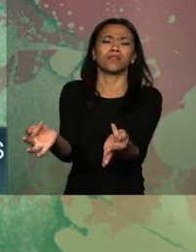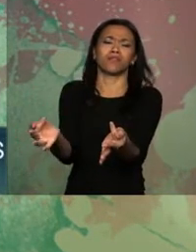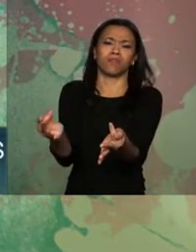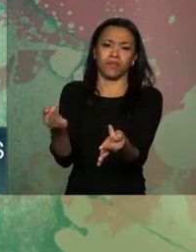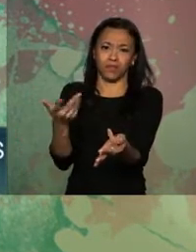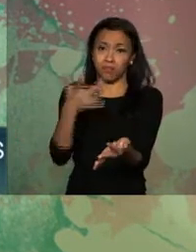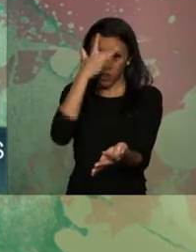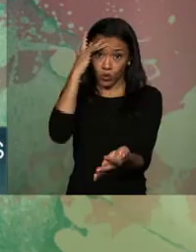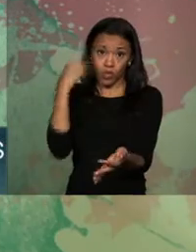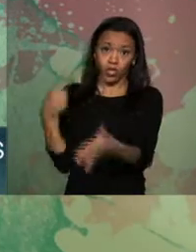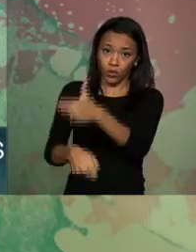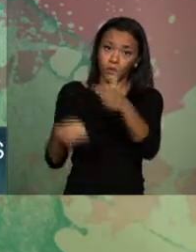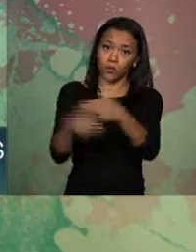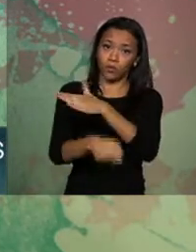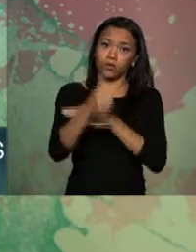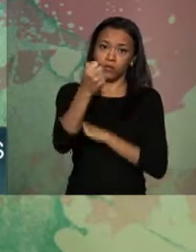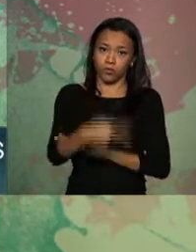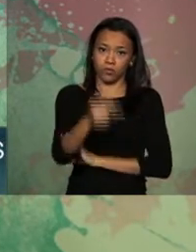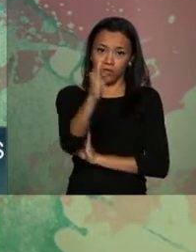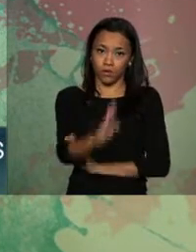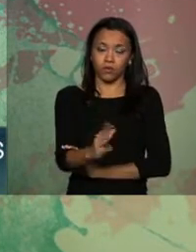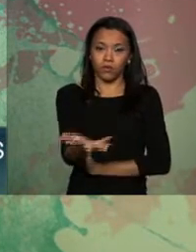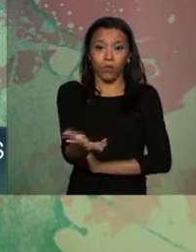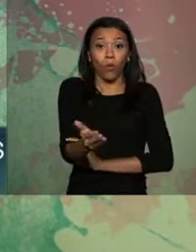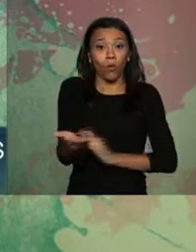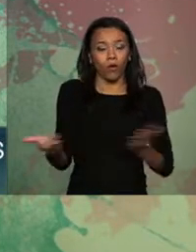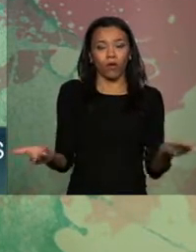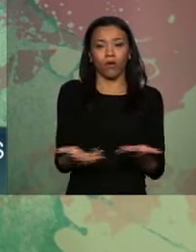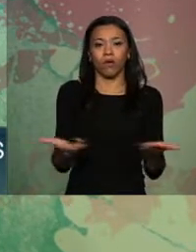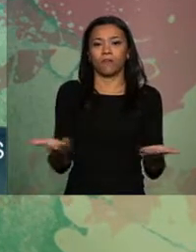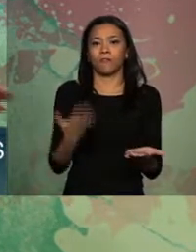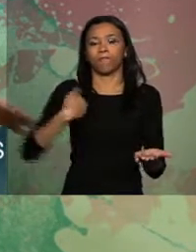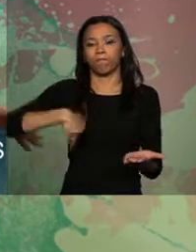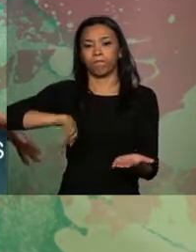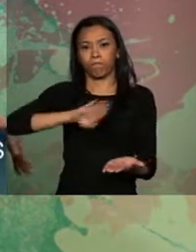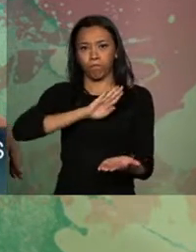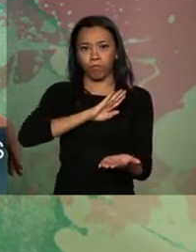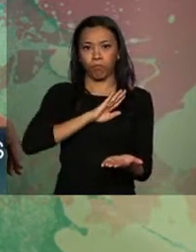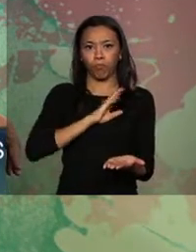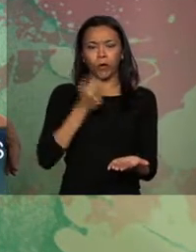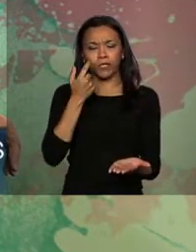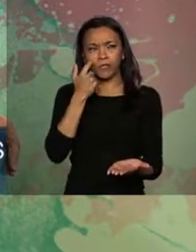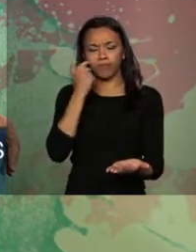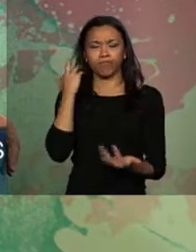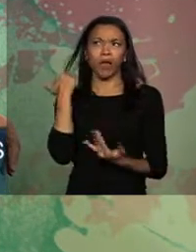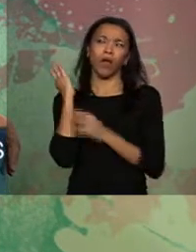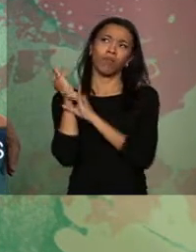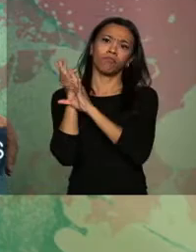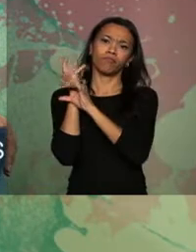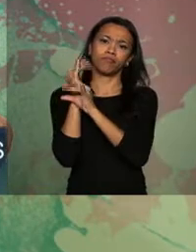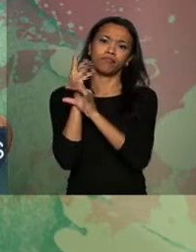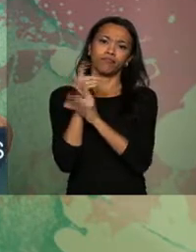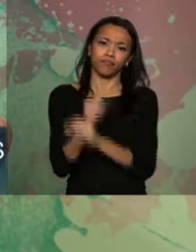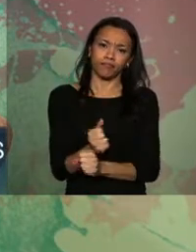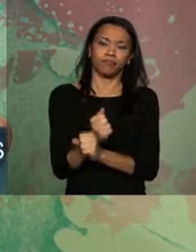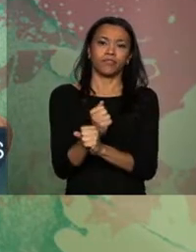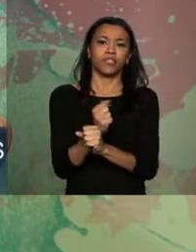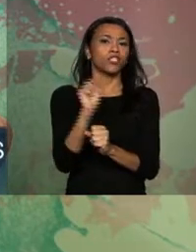do Brasil. Hoje, nós olhamos essa trajetória de